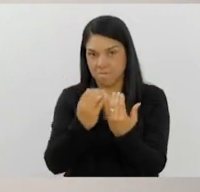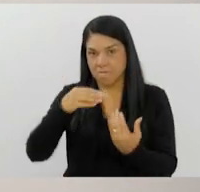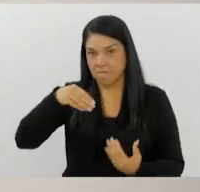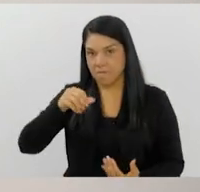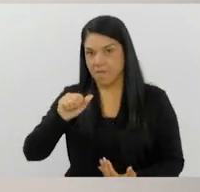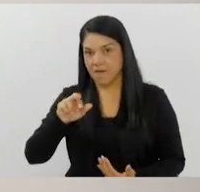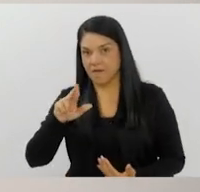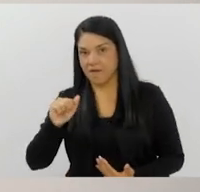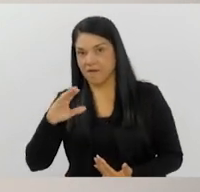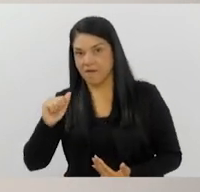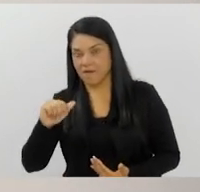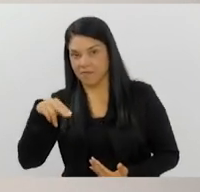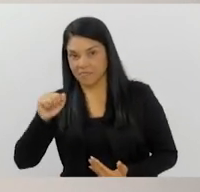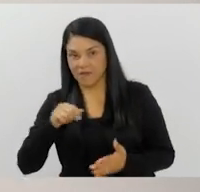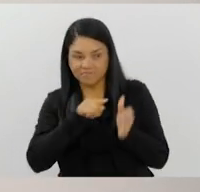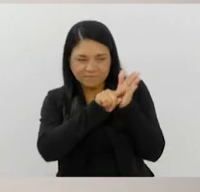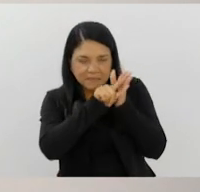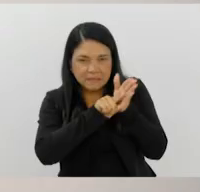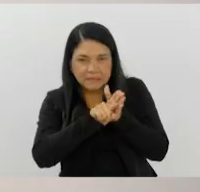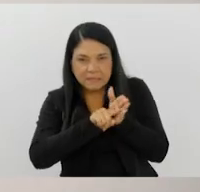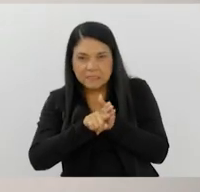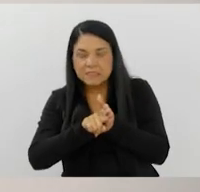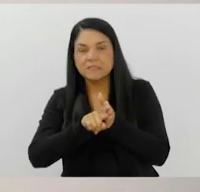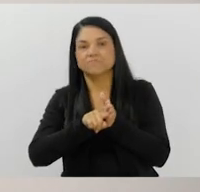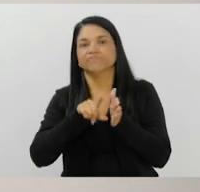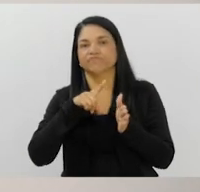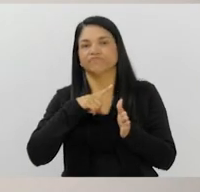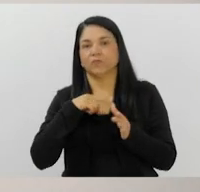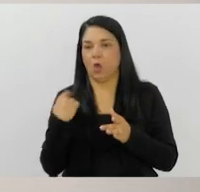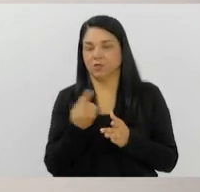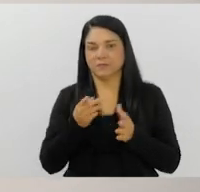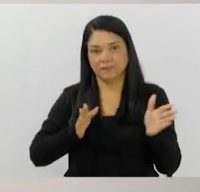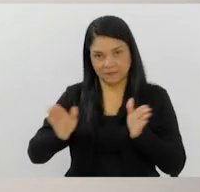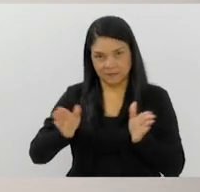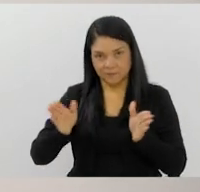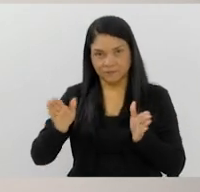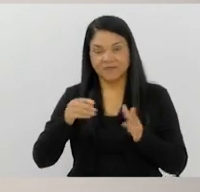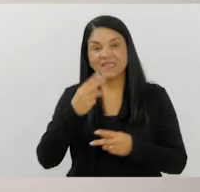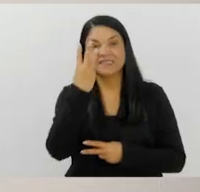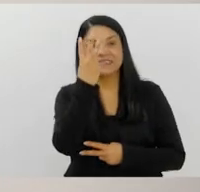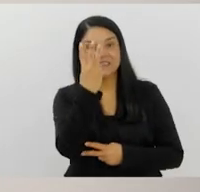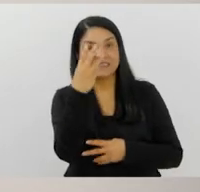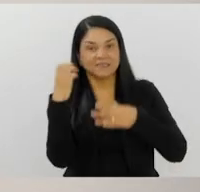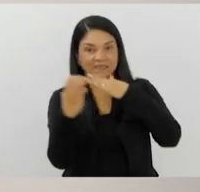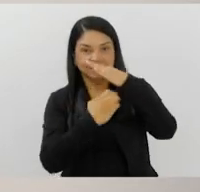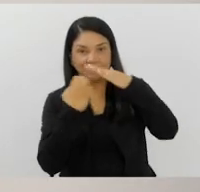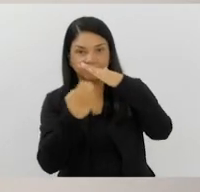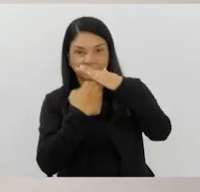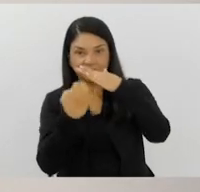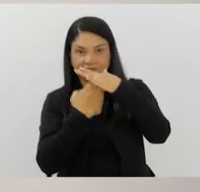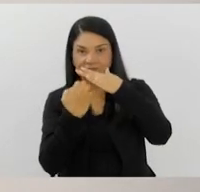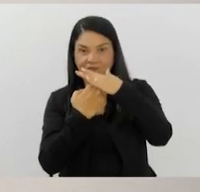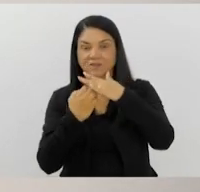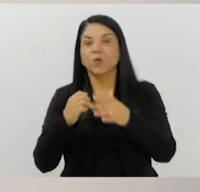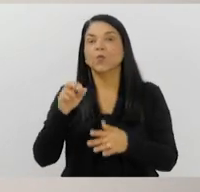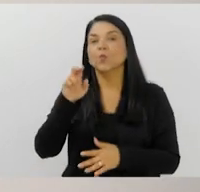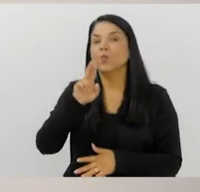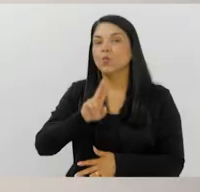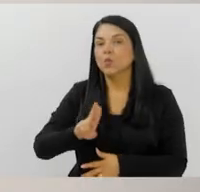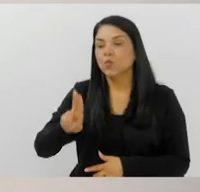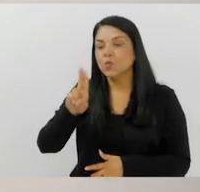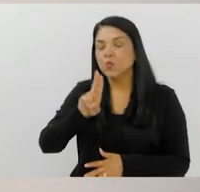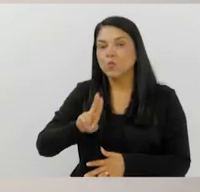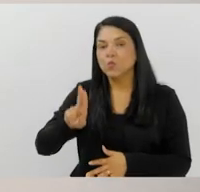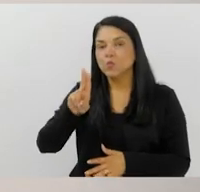acesso e são três empresas que fazem e o uso da e